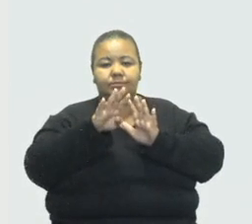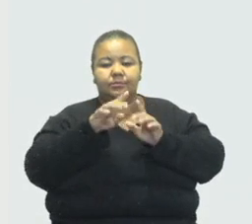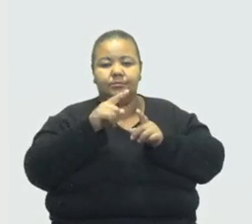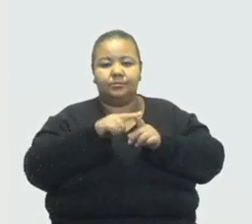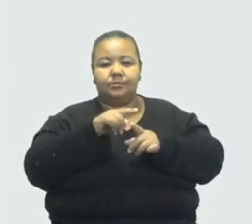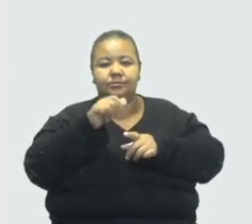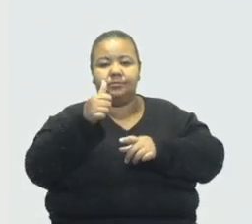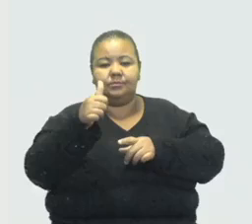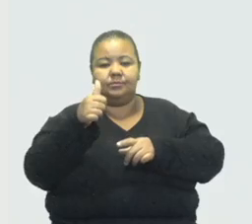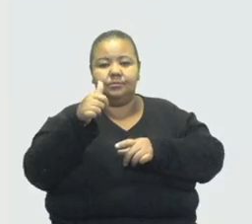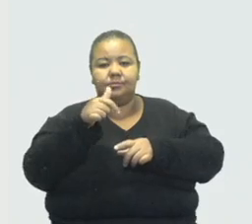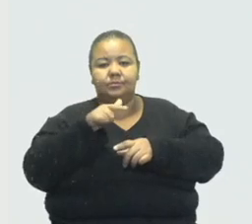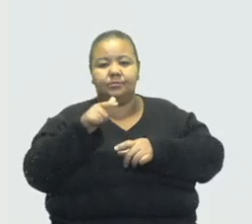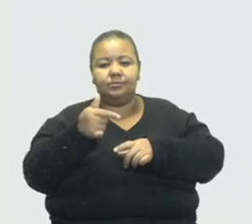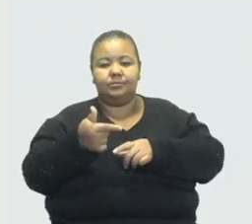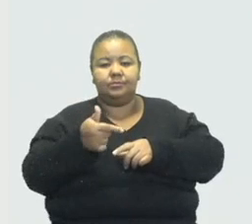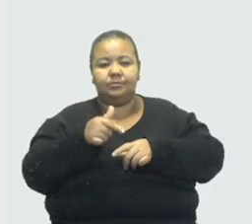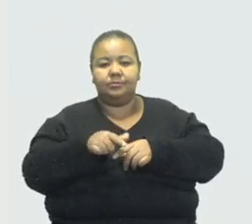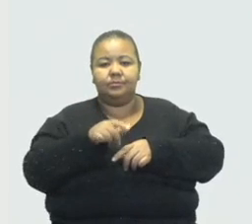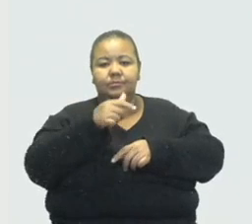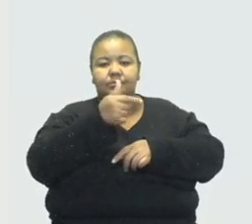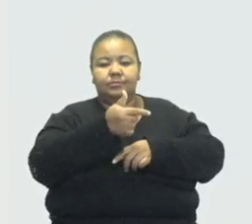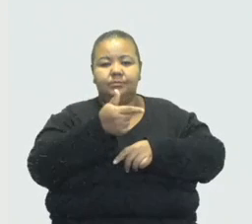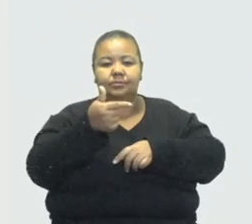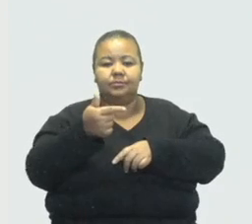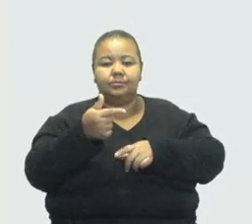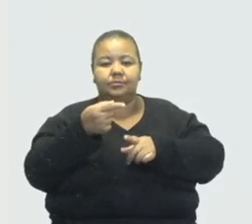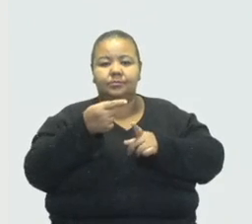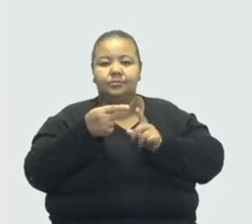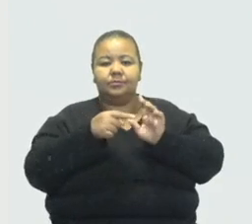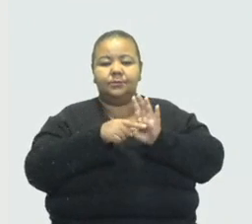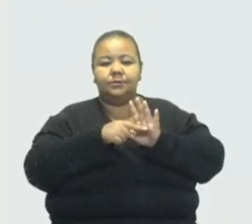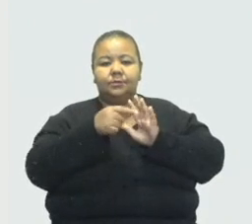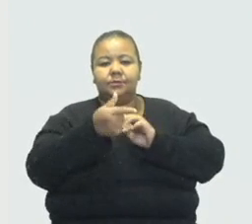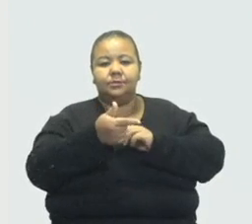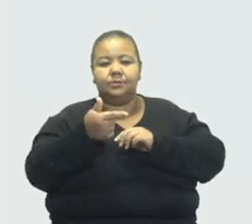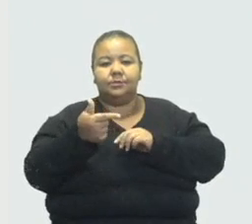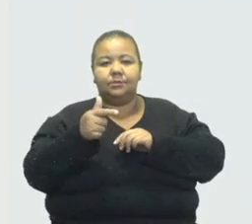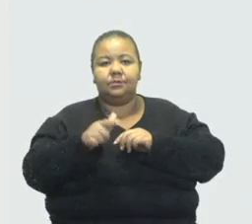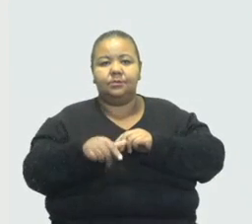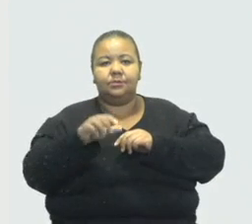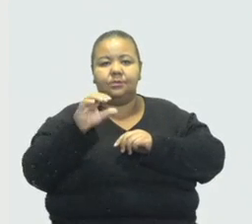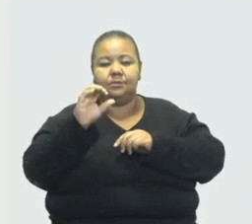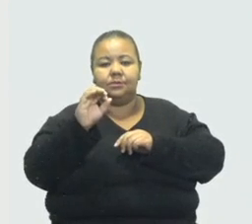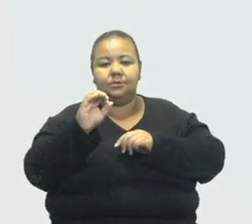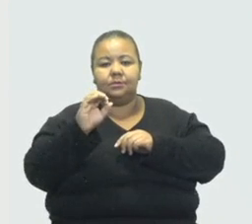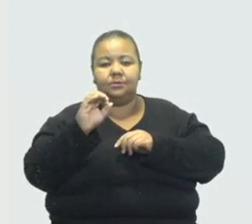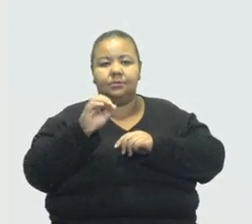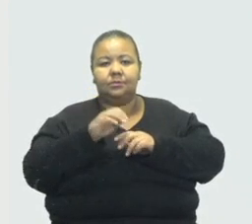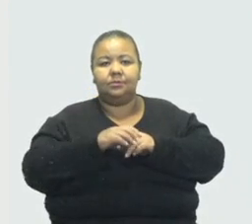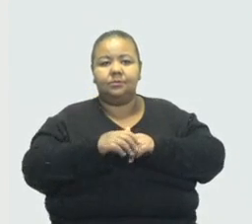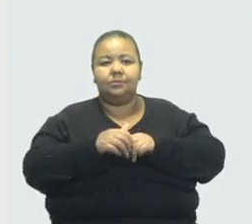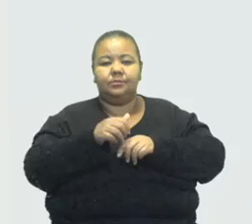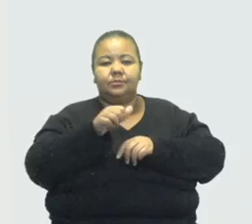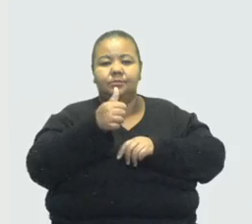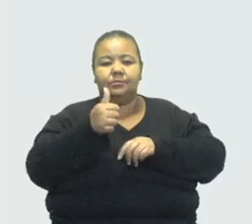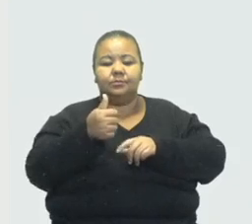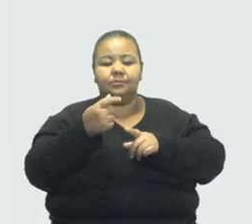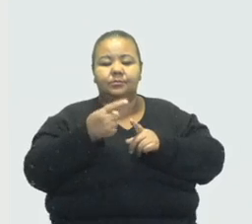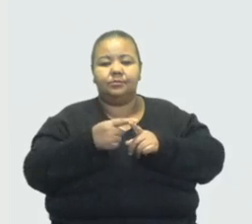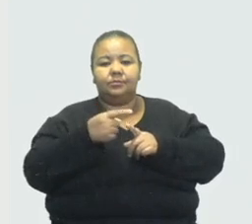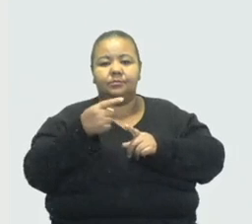vezes 11 sobre 2. Então, vai ser 22 menos 22, 0. 11 vezes menos